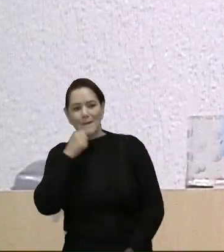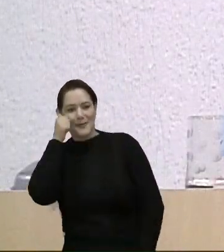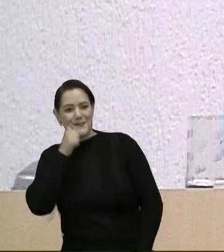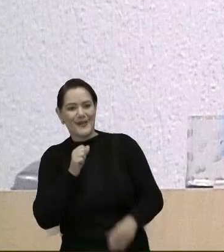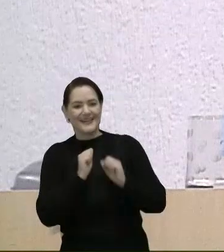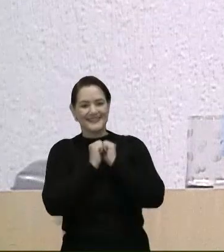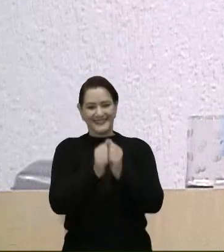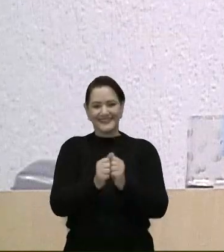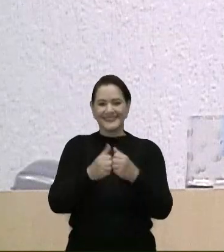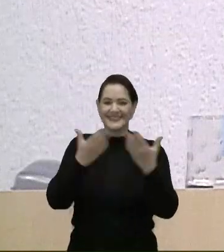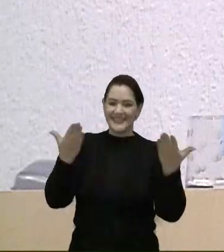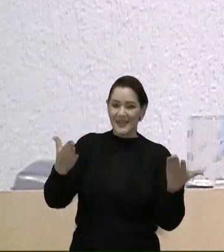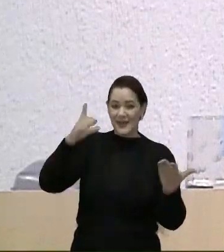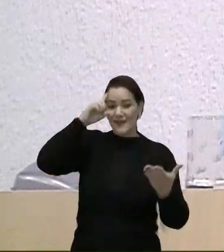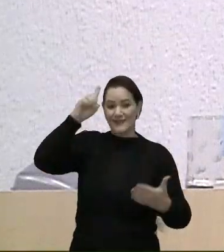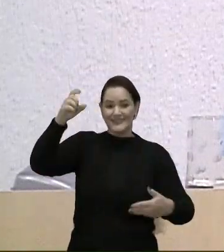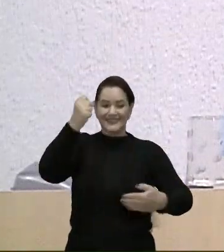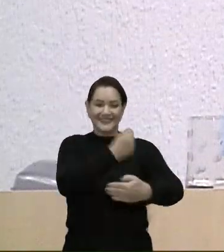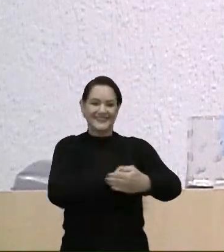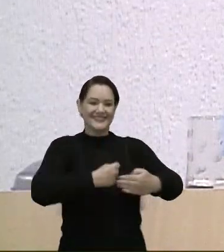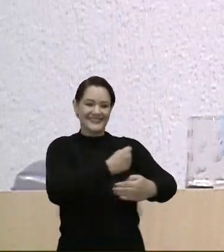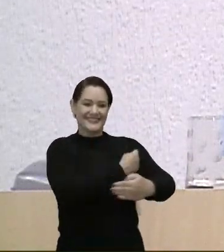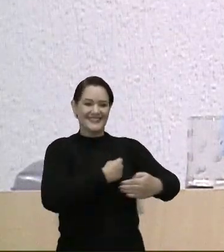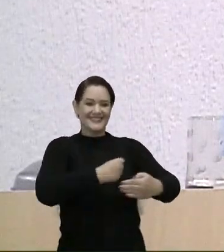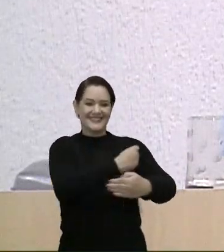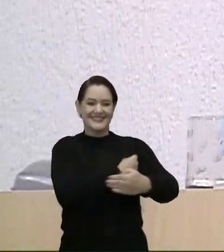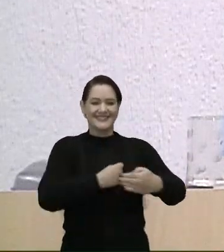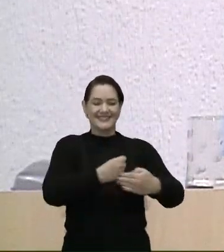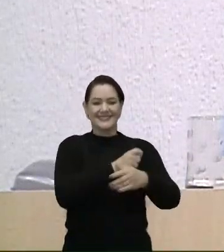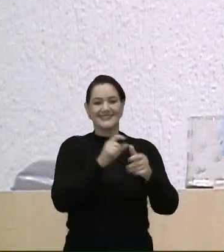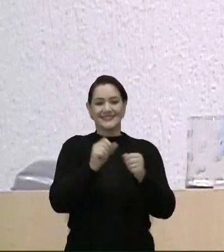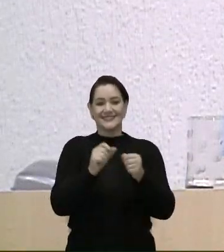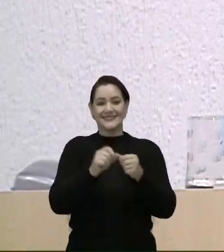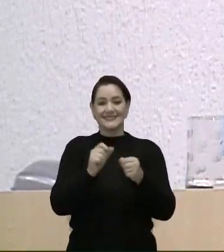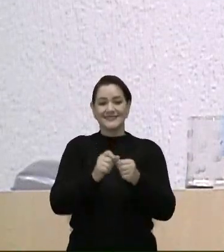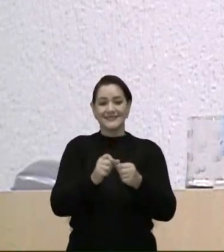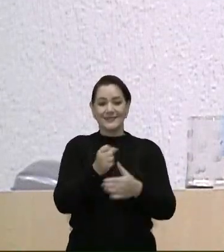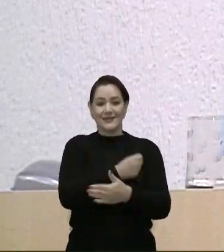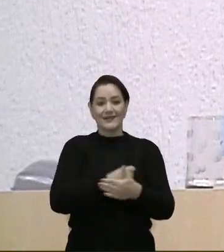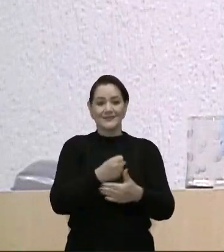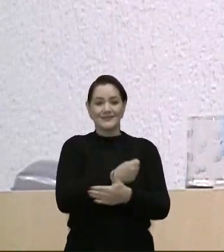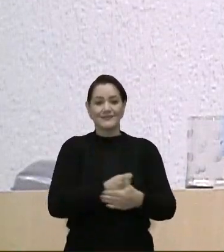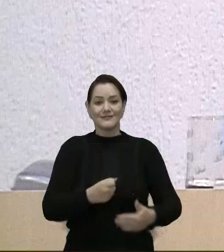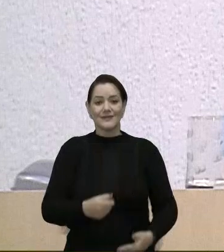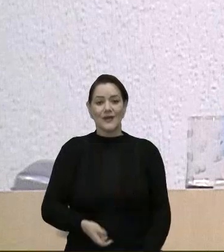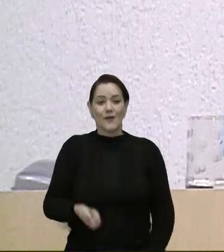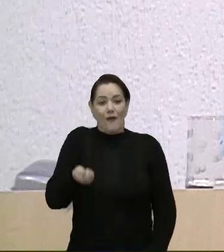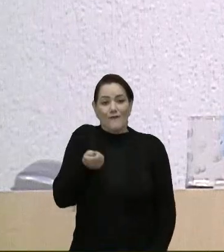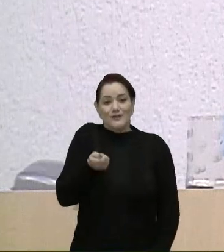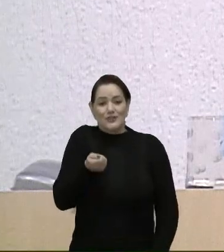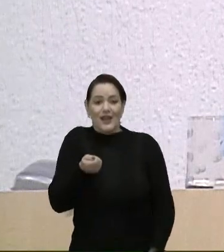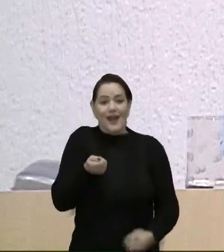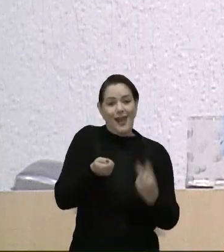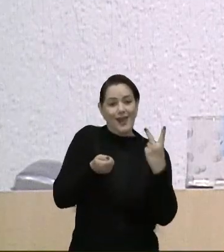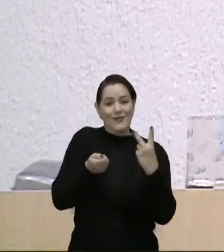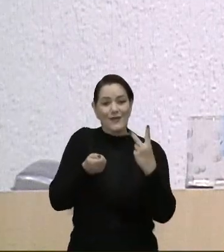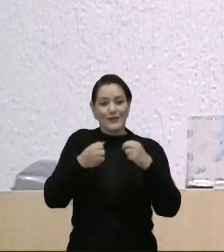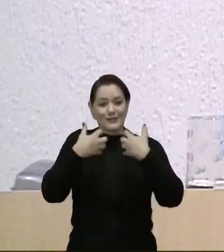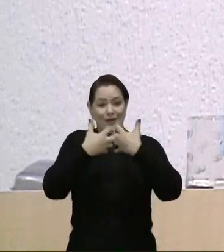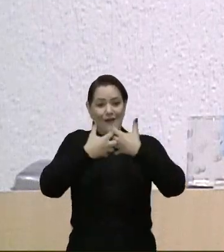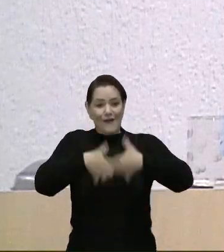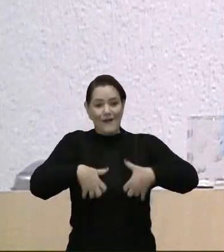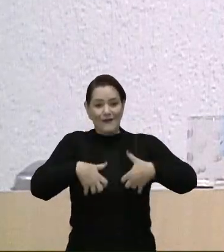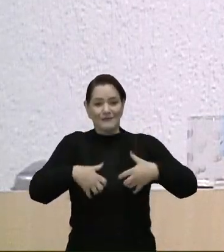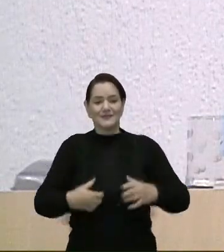mulher. E tinha do cozinheiro. Tá? Como que o cozinheiro fazia? Corria com a frigideira e dois ovos.